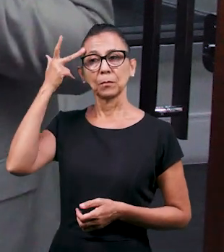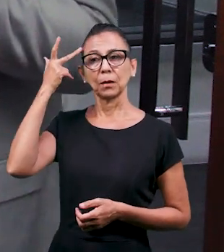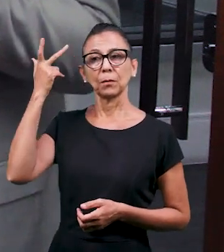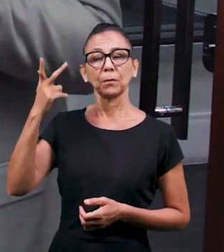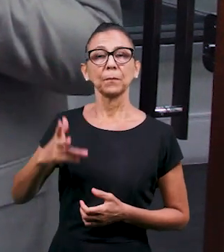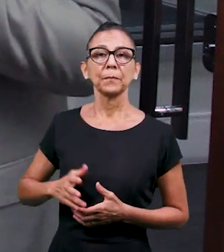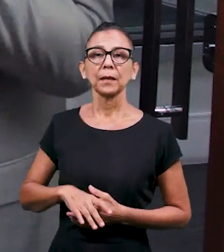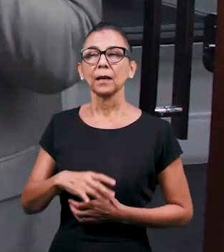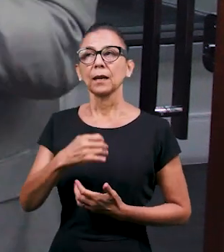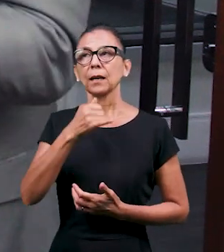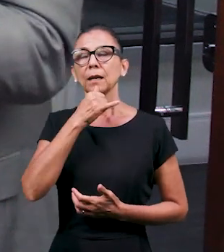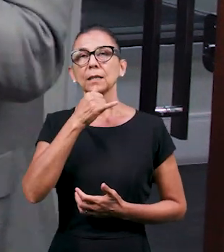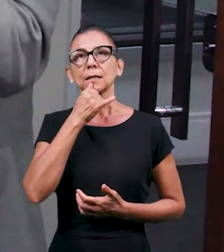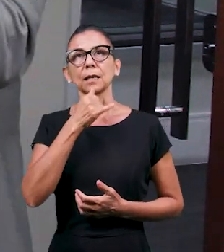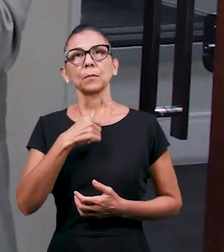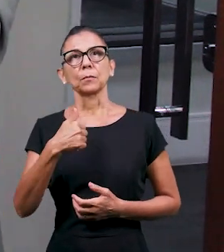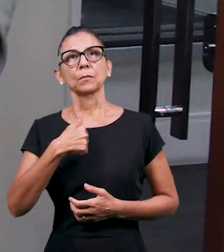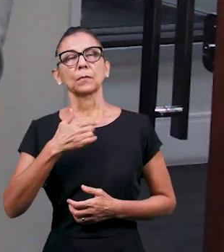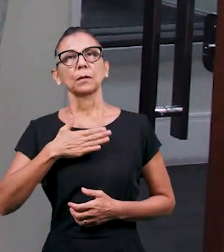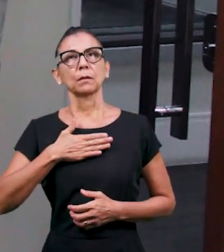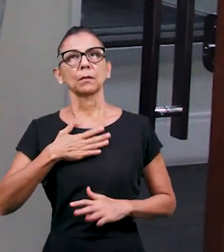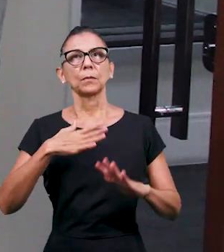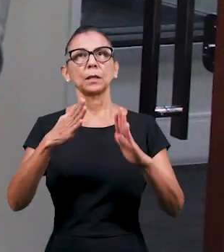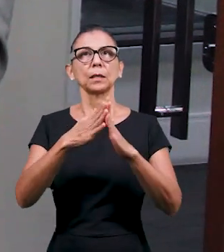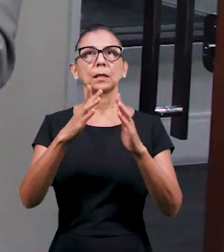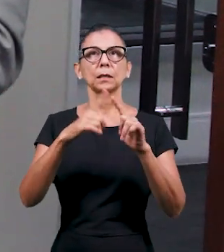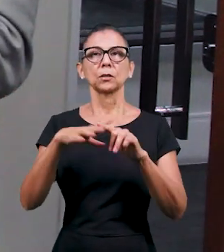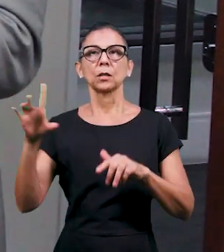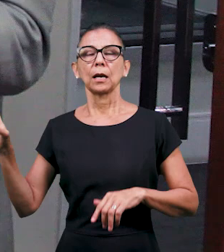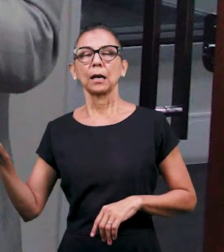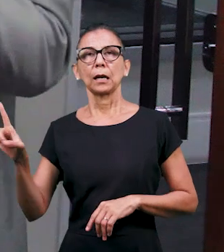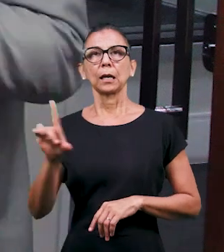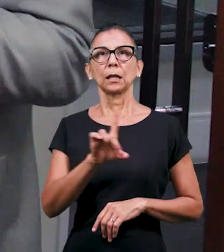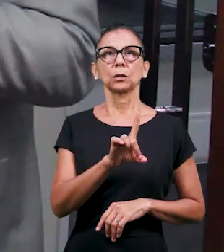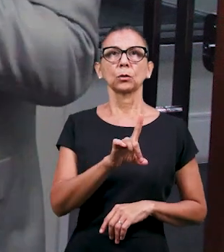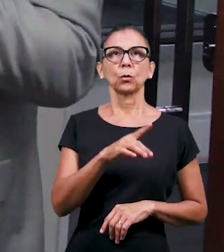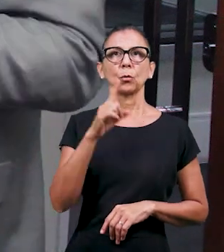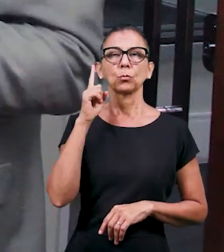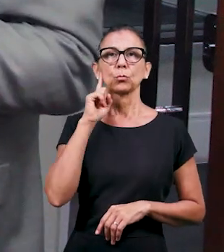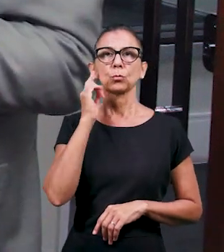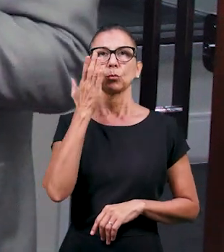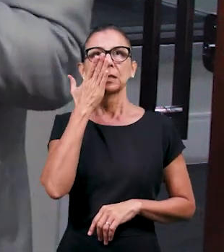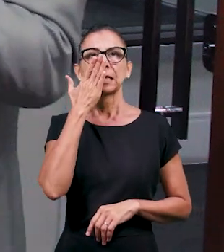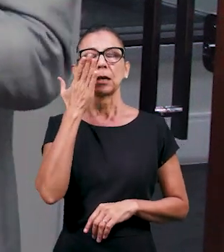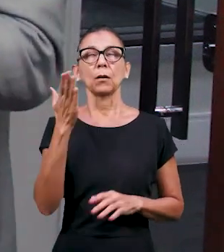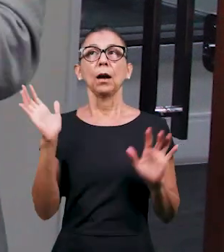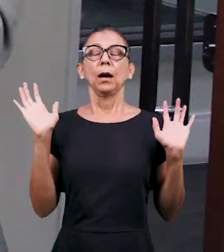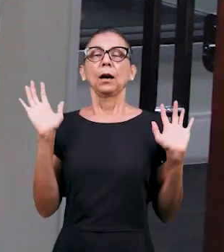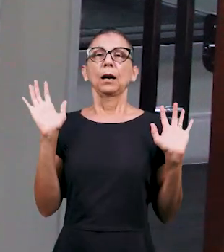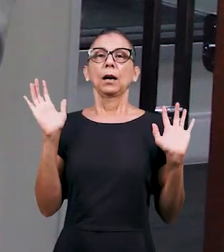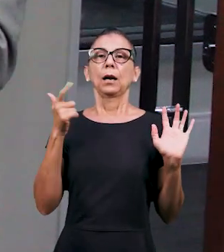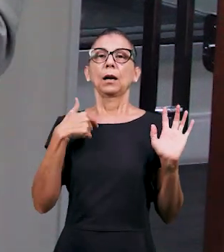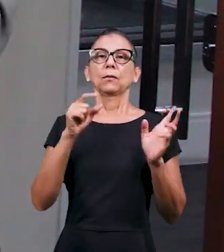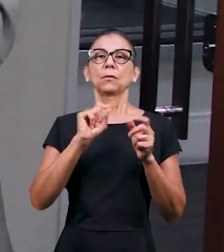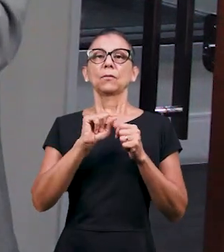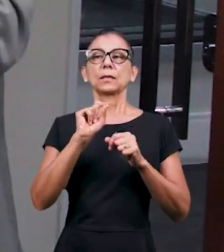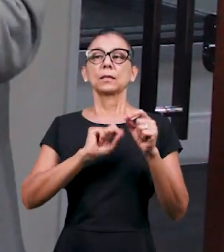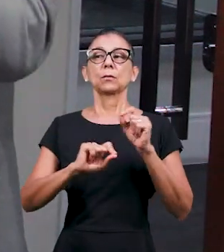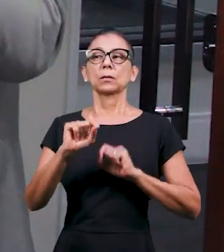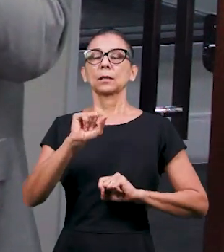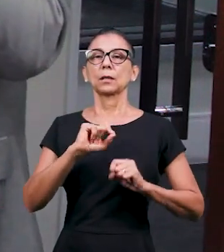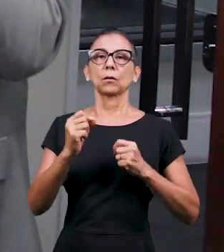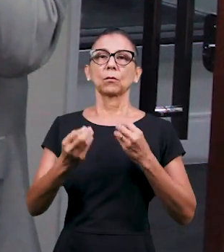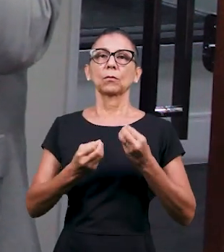situação, apareceu um surdo cego na minha igreja. Como é que eu, membro da igreja, posso fazer? O que é que eu